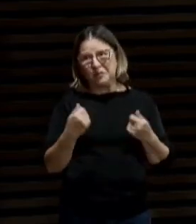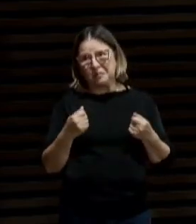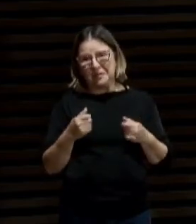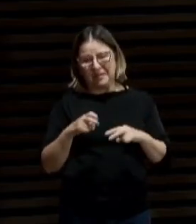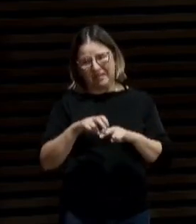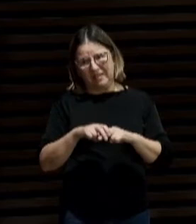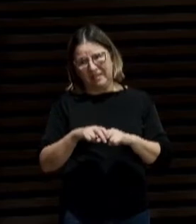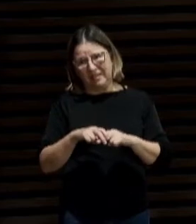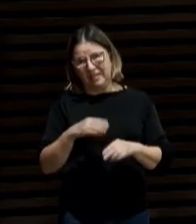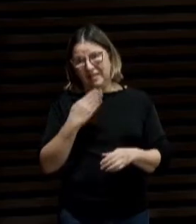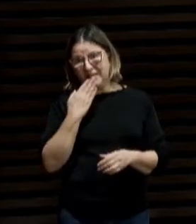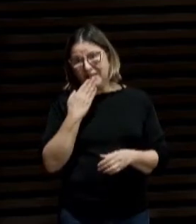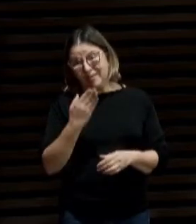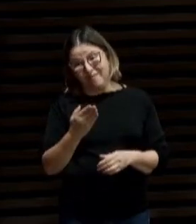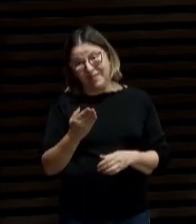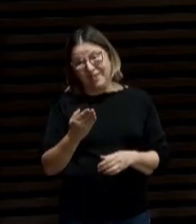Eu não gosto de pecar, meus amados.